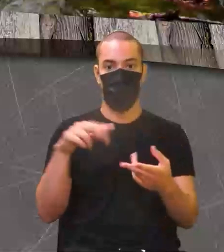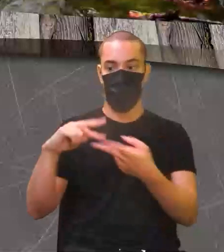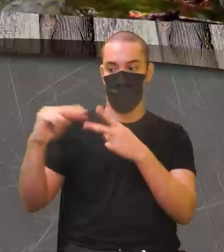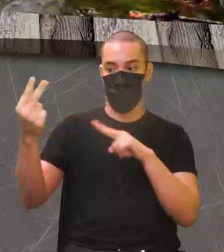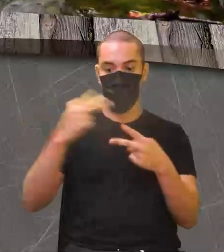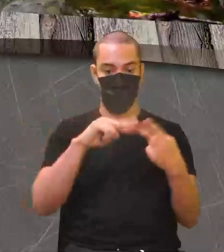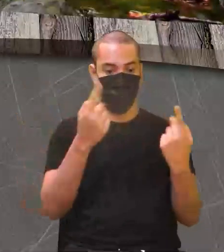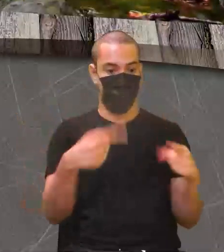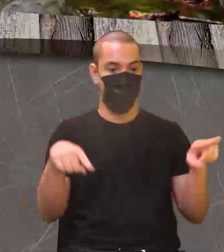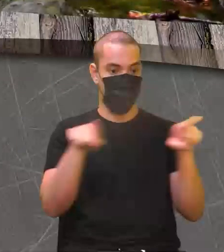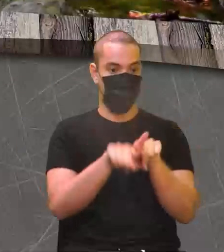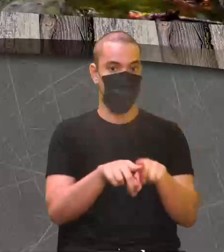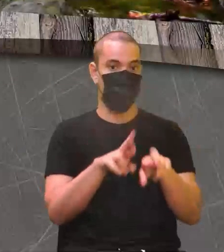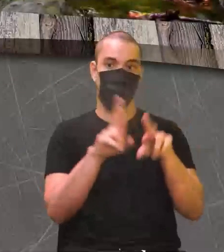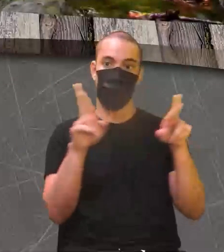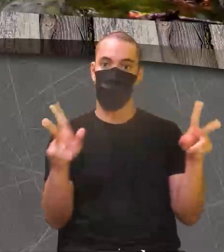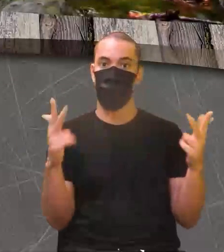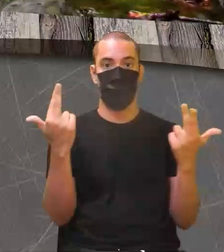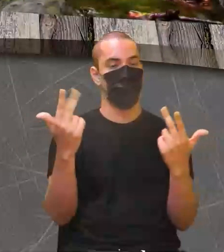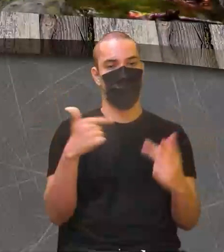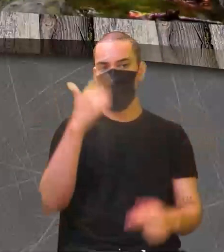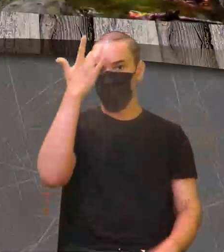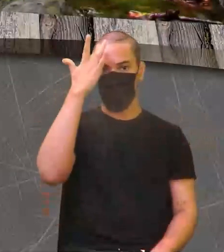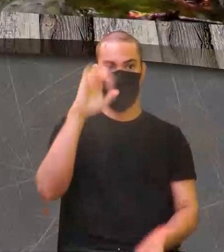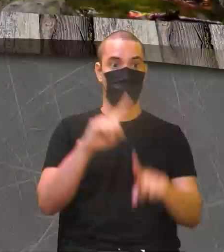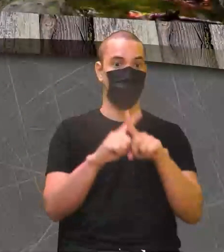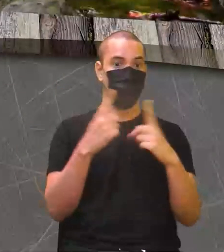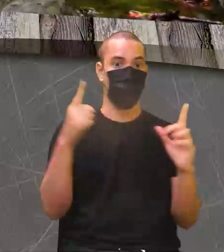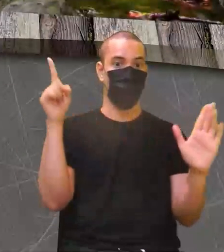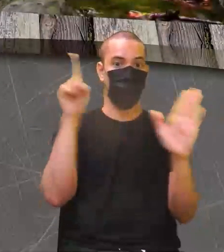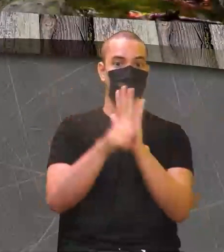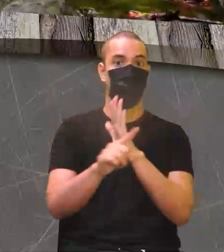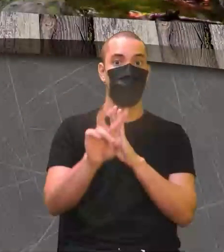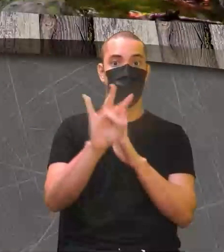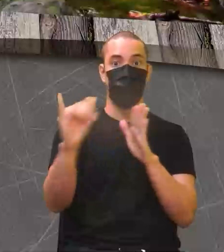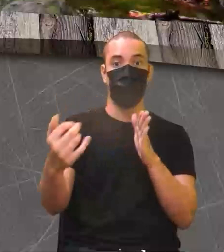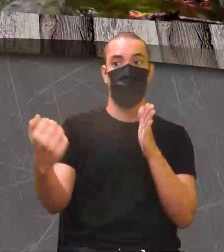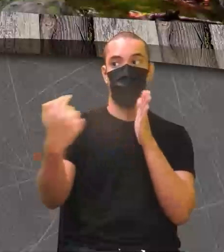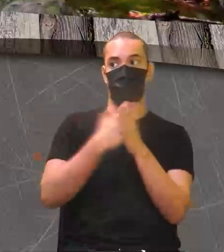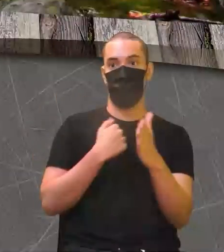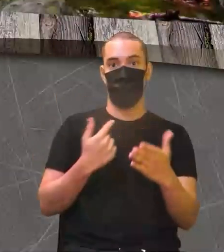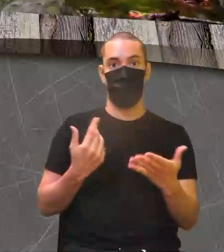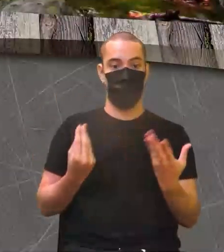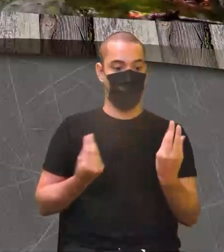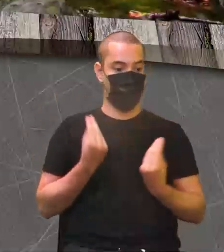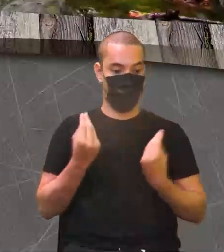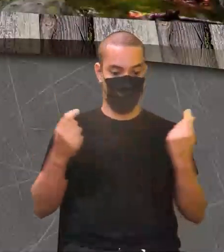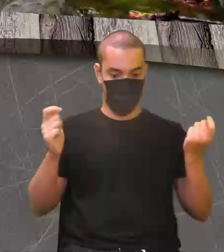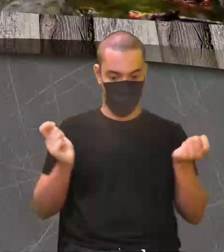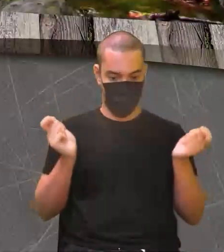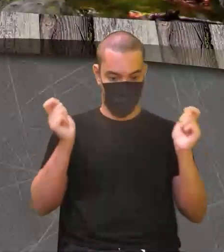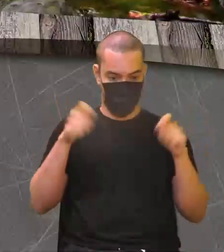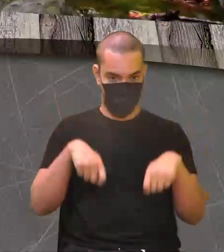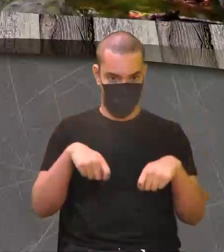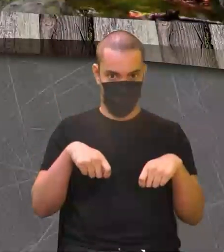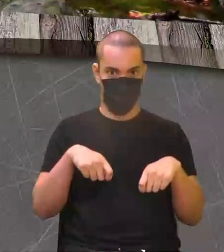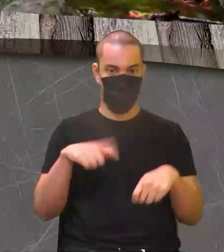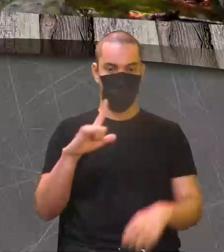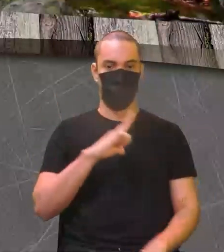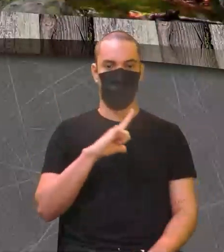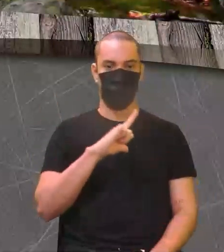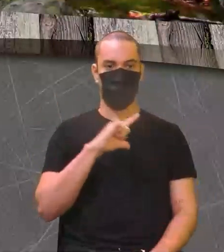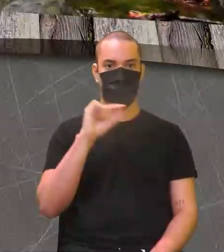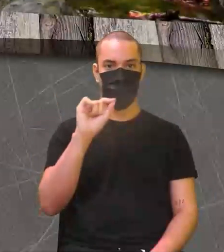cruzamento entre indivíduos heterozigotos, aí a questão vai me perguntar, né, se eu vou ter a probabilidade de